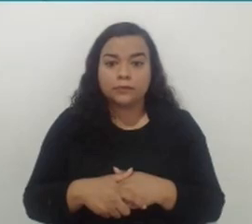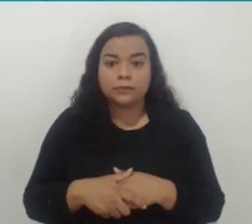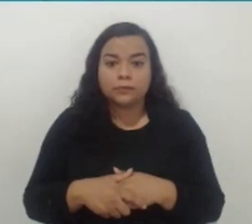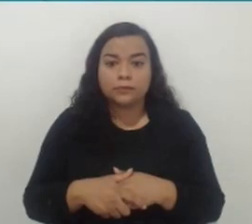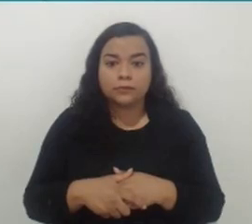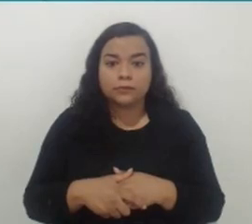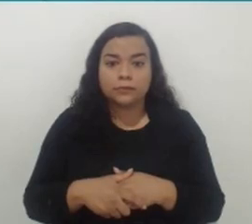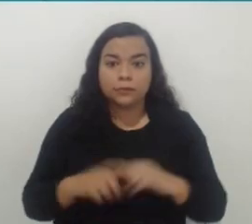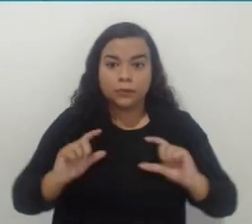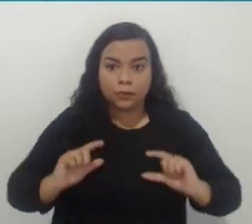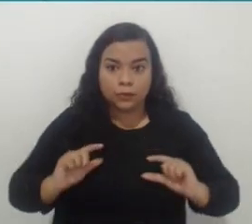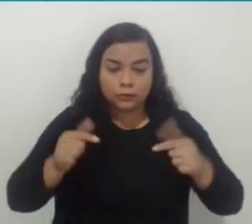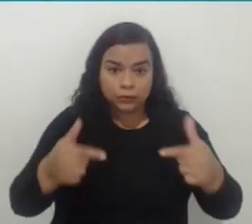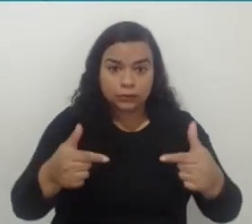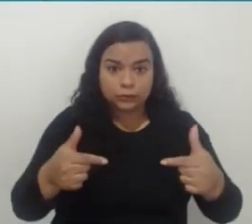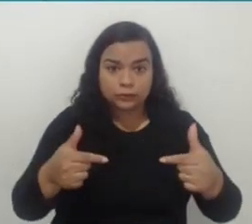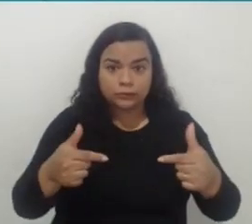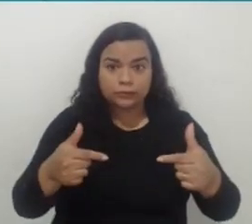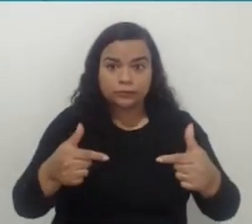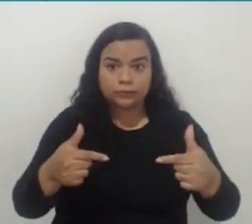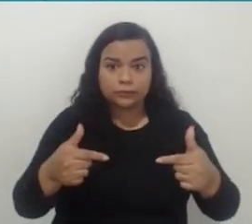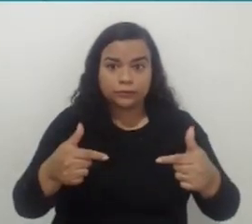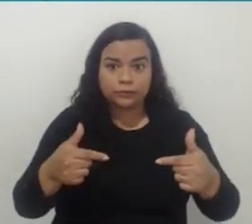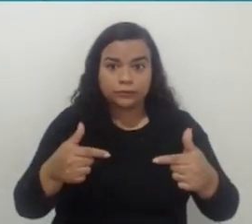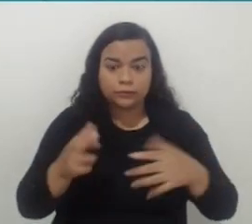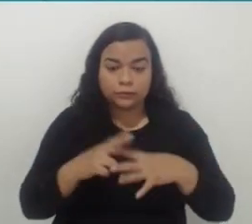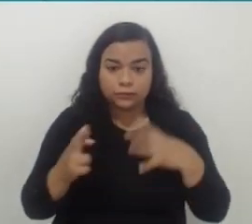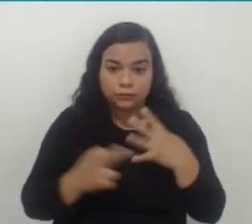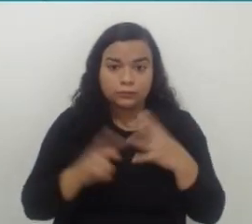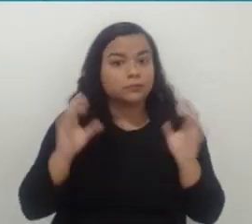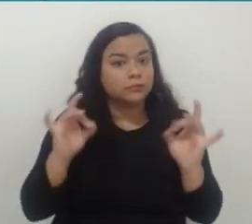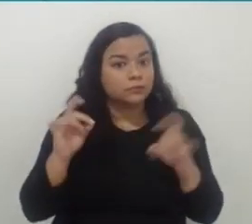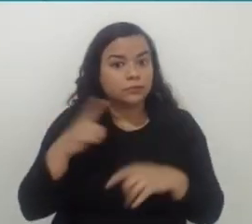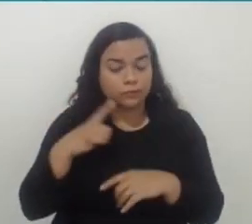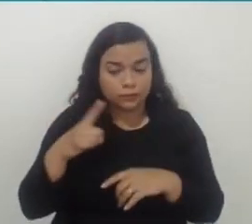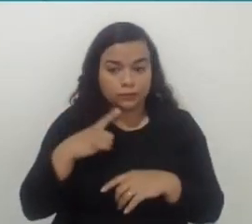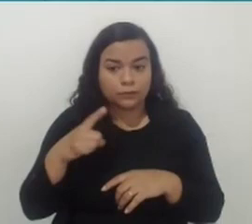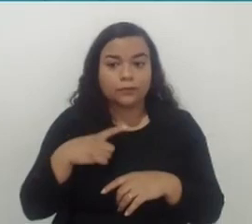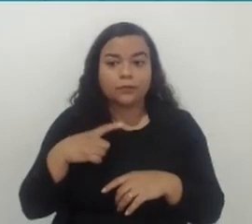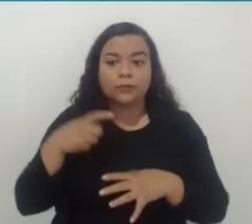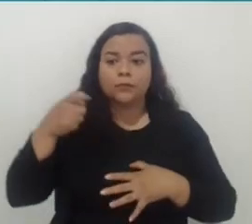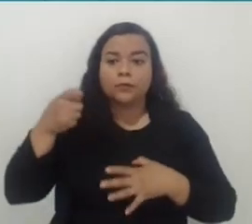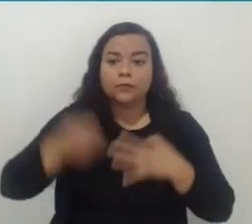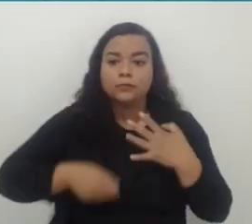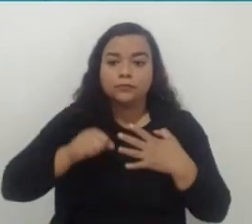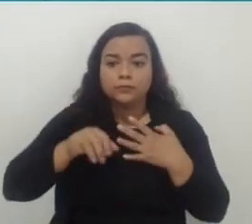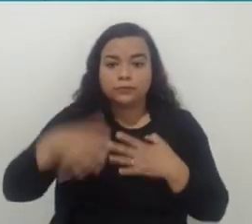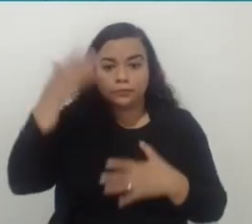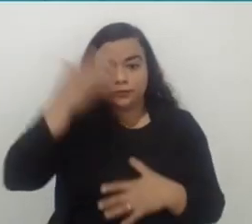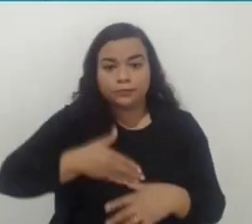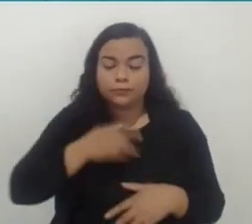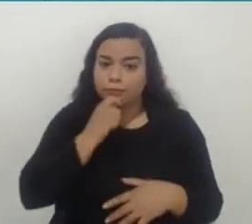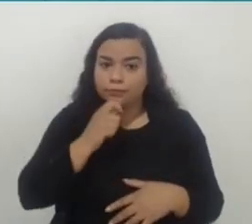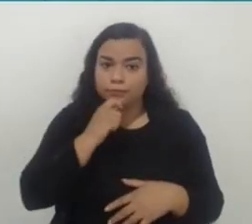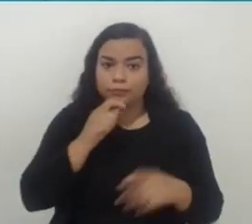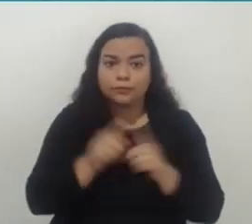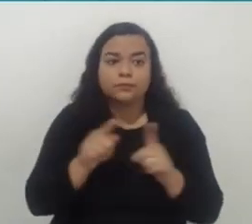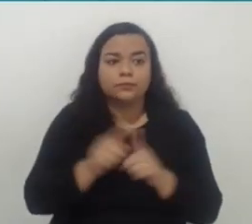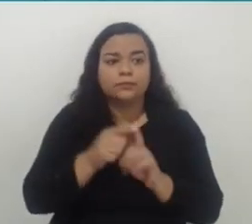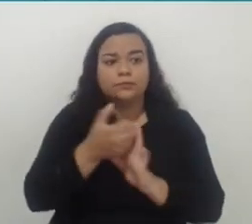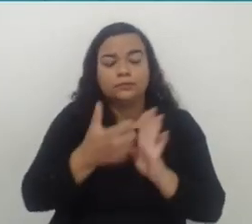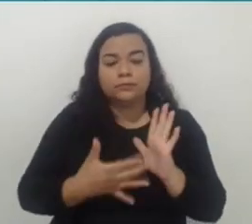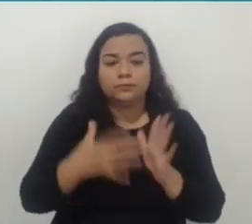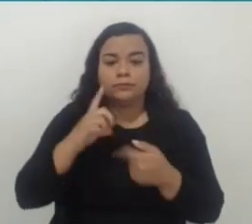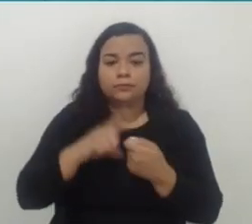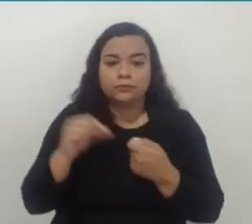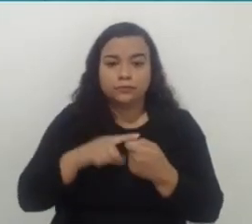ação é nesse recurso especial, dissídio jurisprudencial não comprovado, ofensa ao artigo 535 do